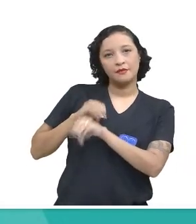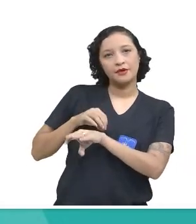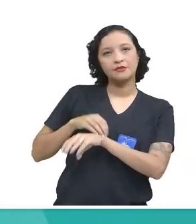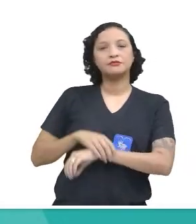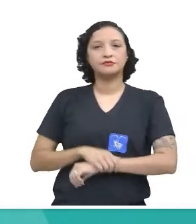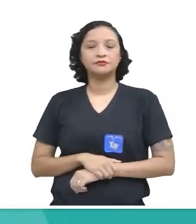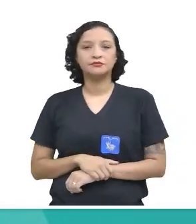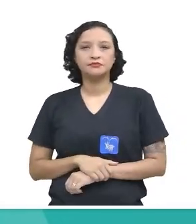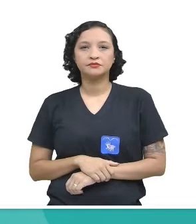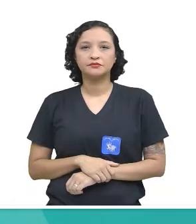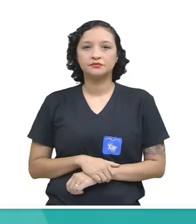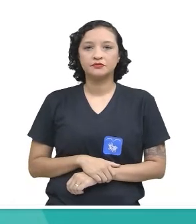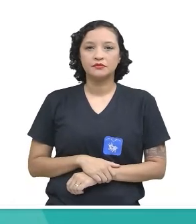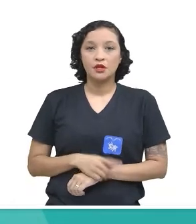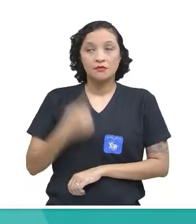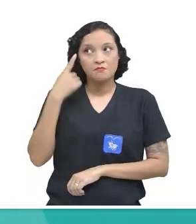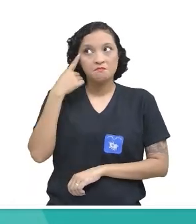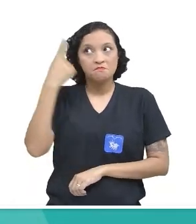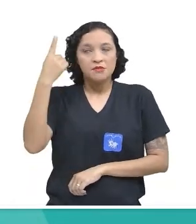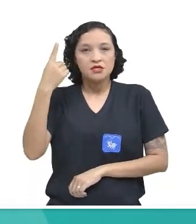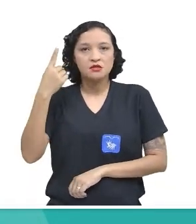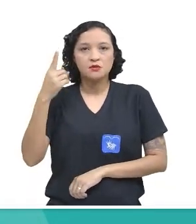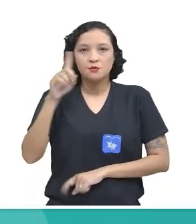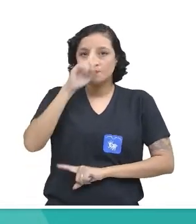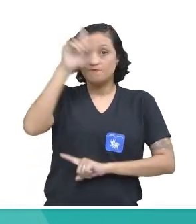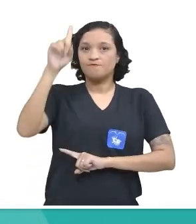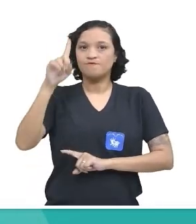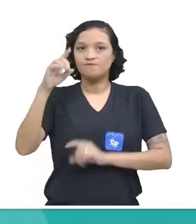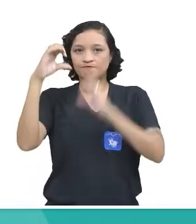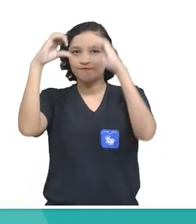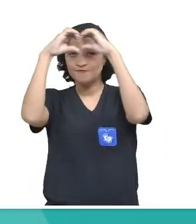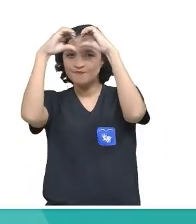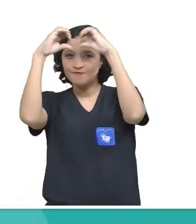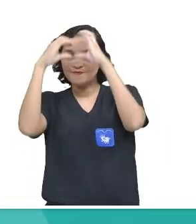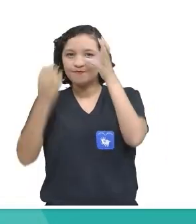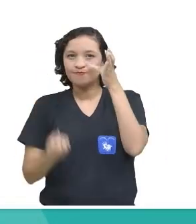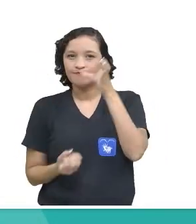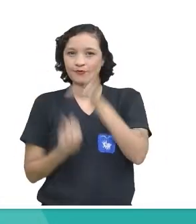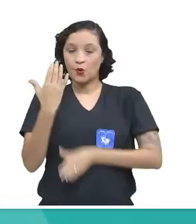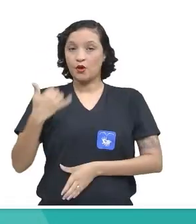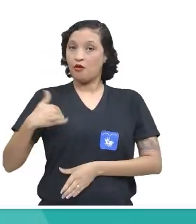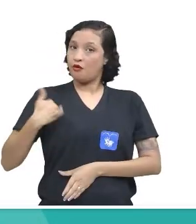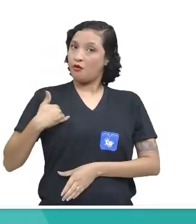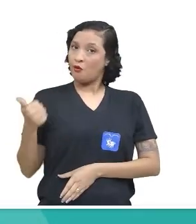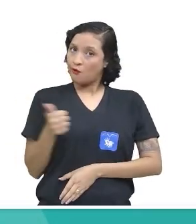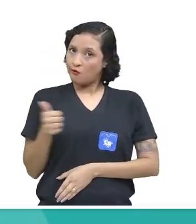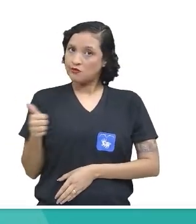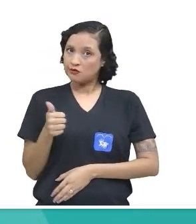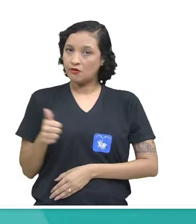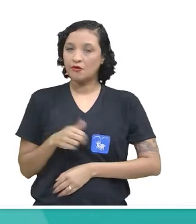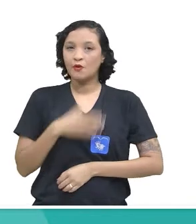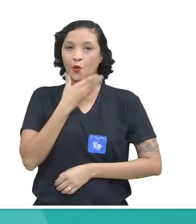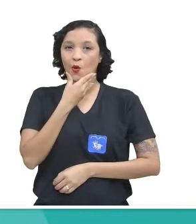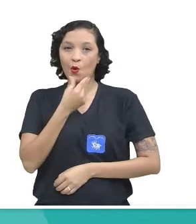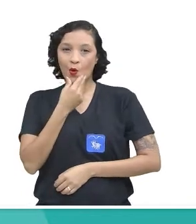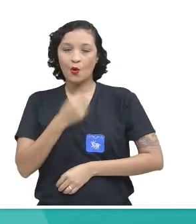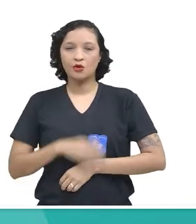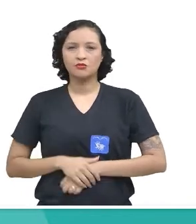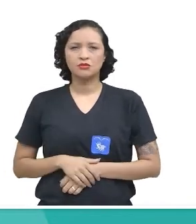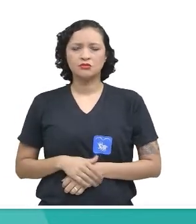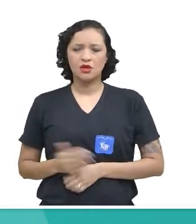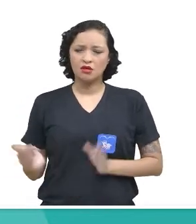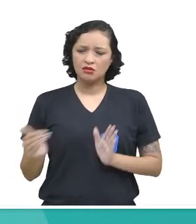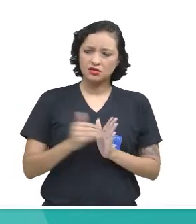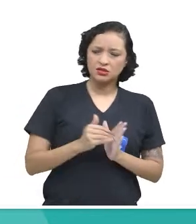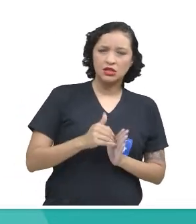as histórias e resolveu fazer um boi aos 11 anos. Completados seus 18, ele teve alguns